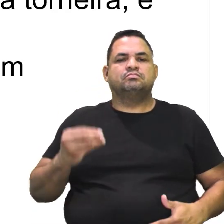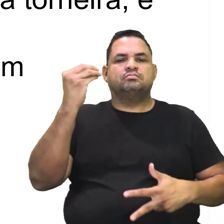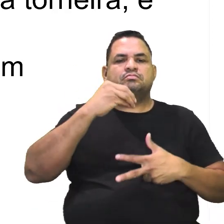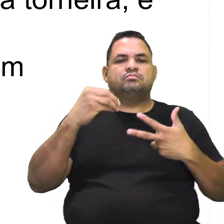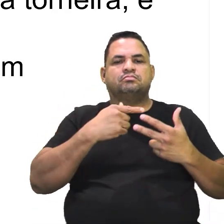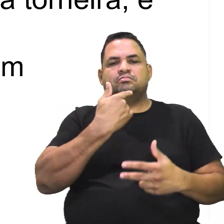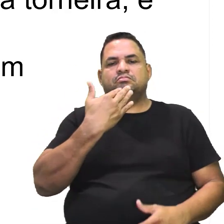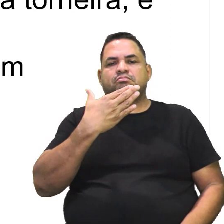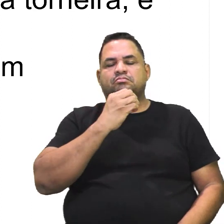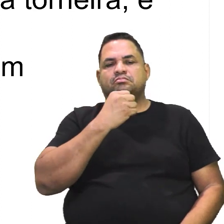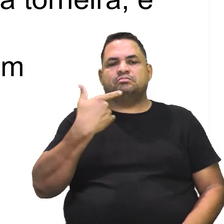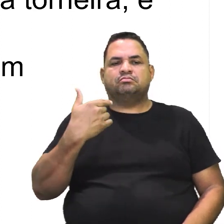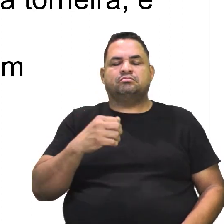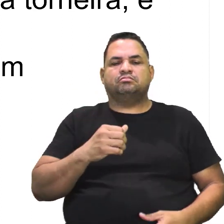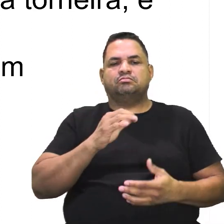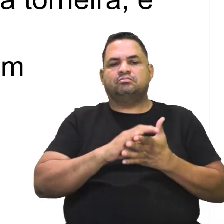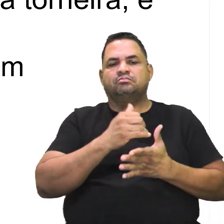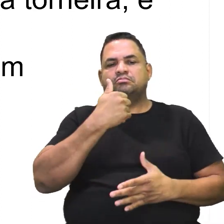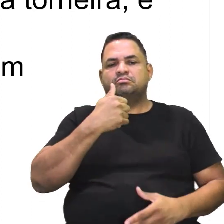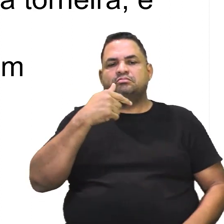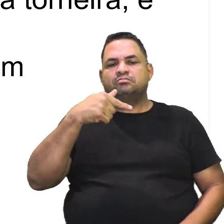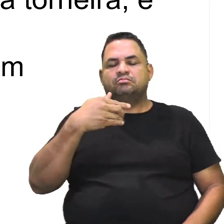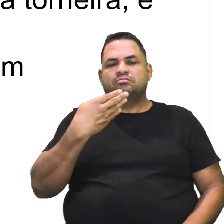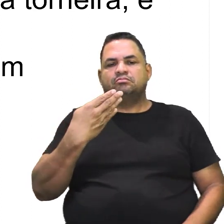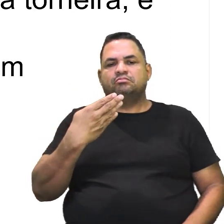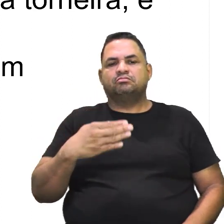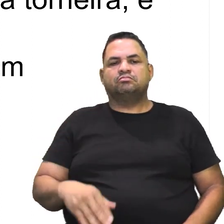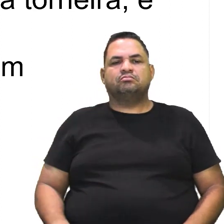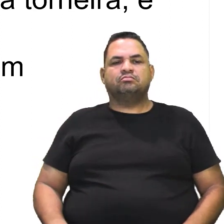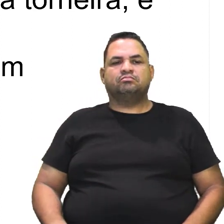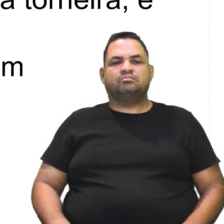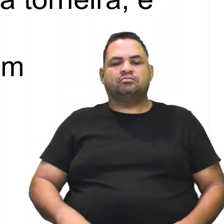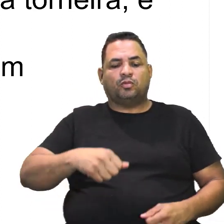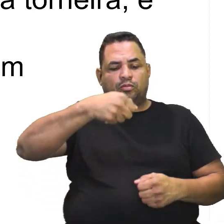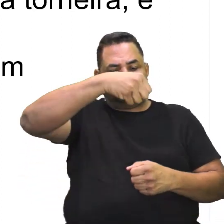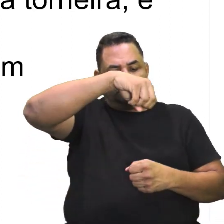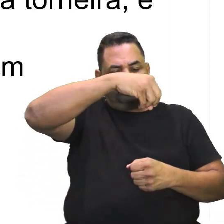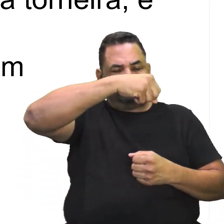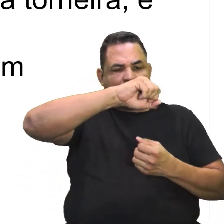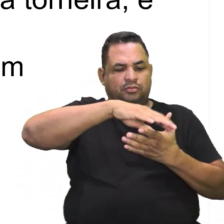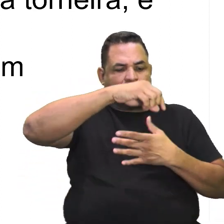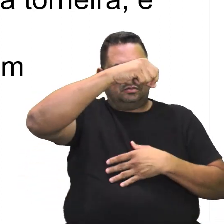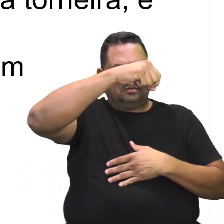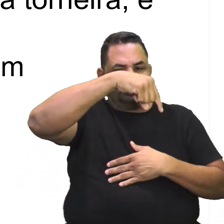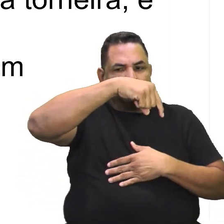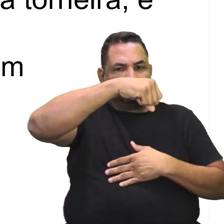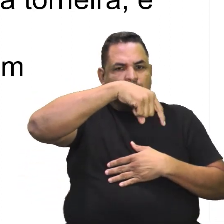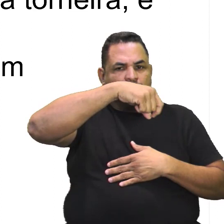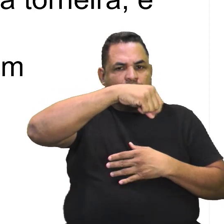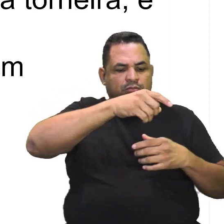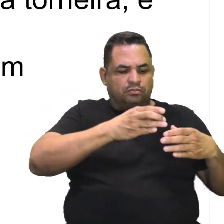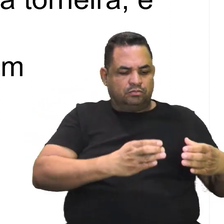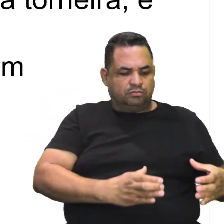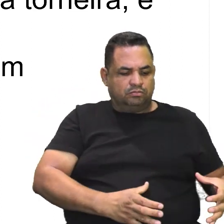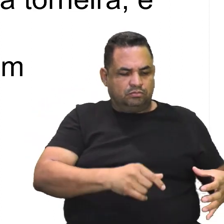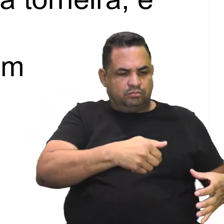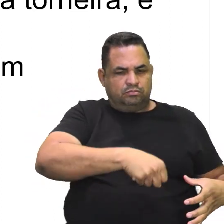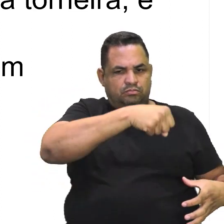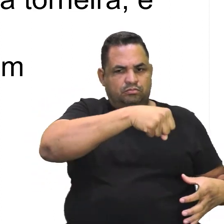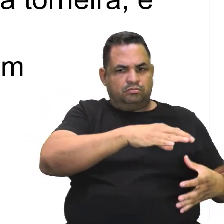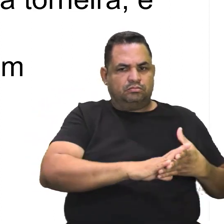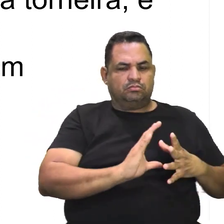Enem de 2020, a 174. Vamos ver. Uma torneira está gotejando água em um balde